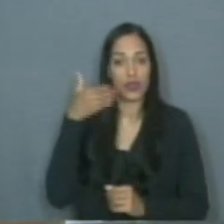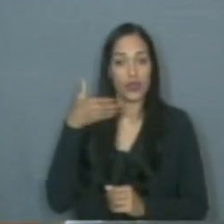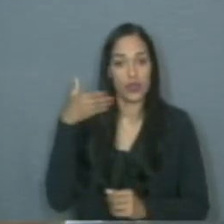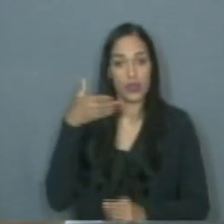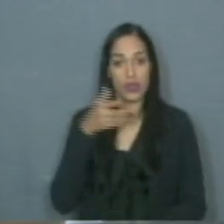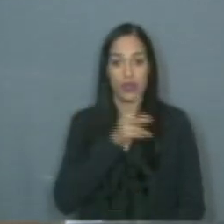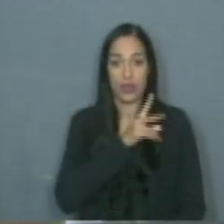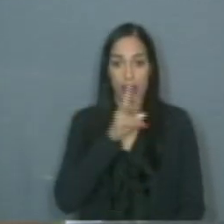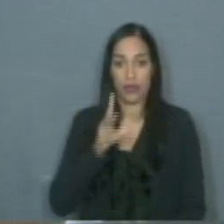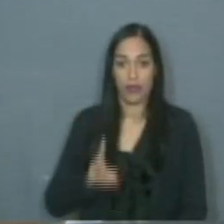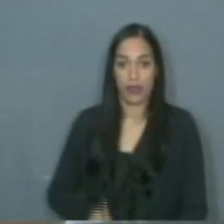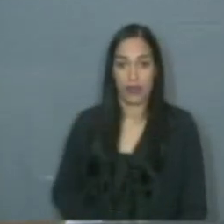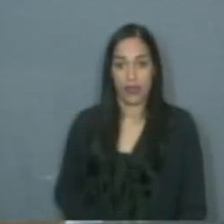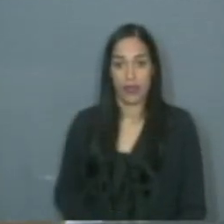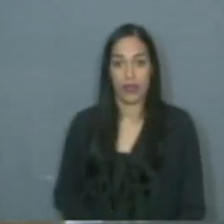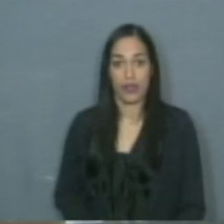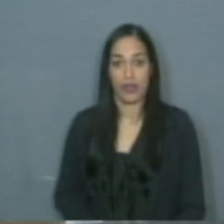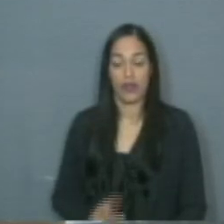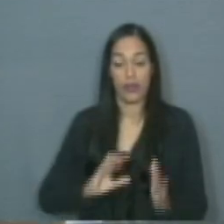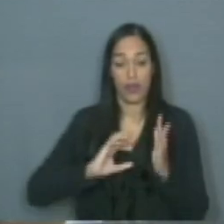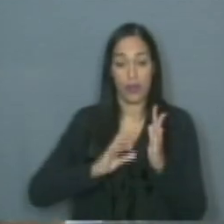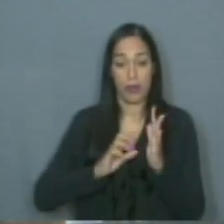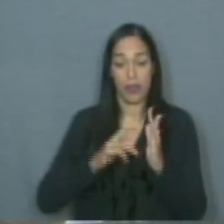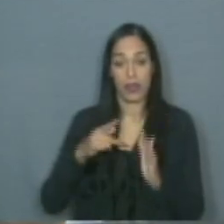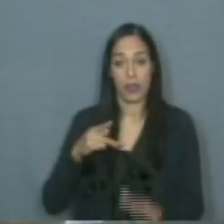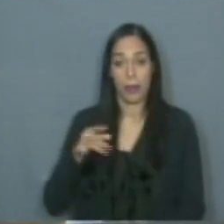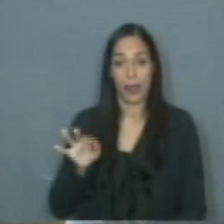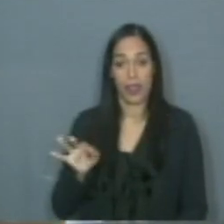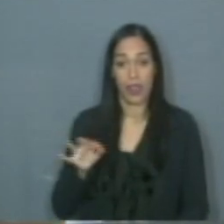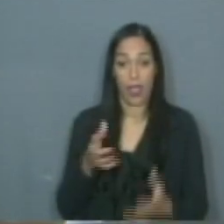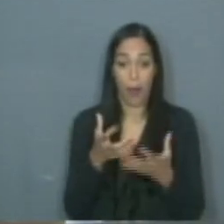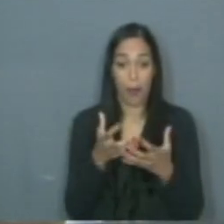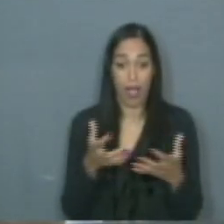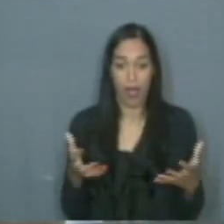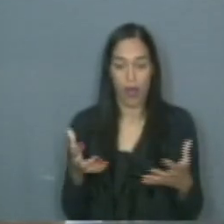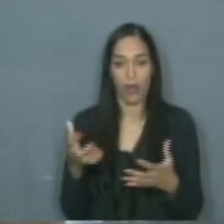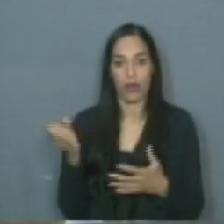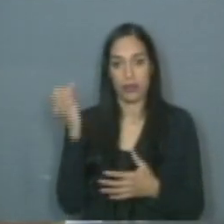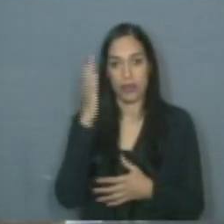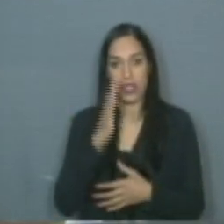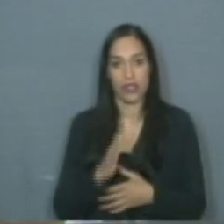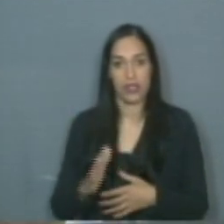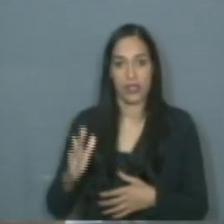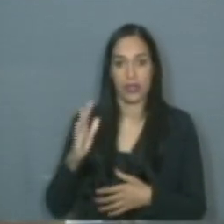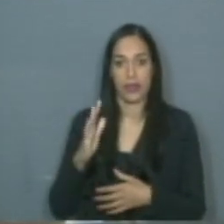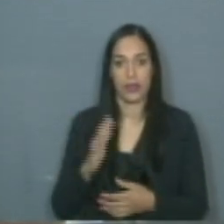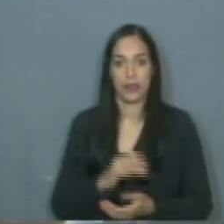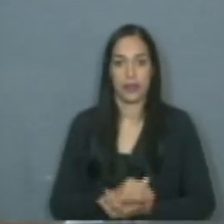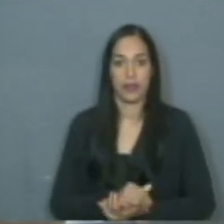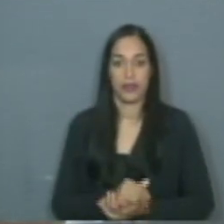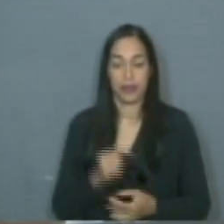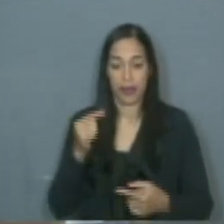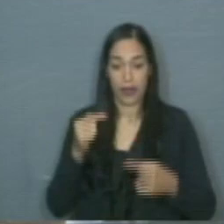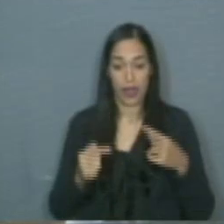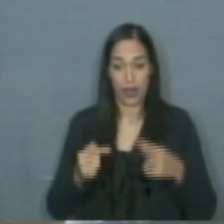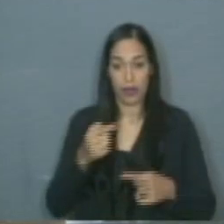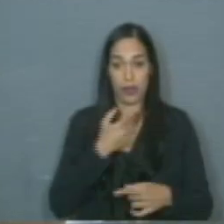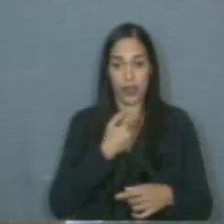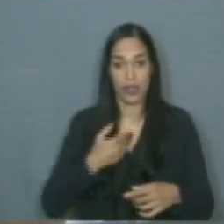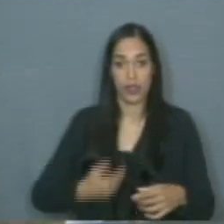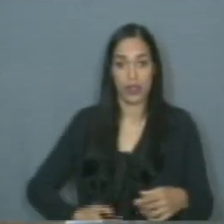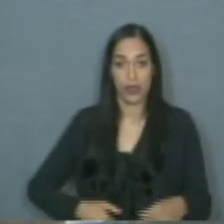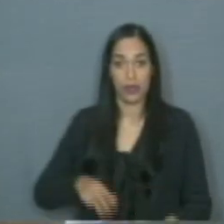vereadora falou que o partido do PT, o maior partido desse país, que as políticas públicas